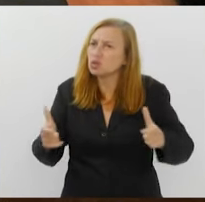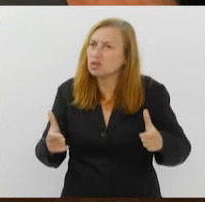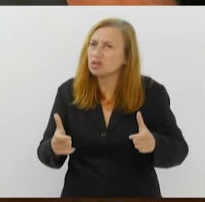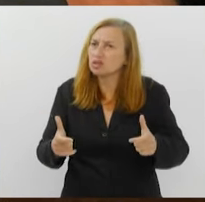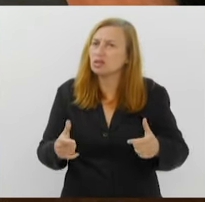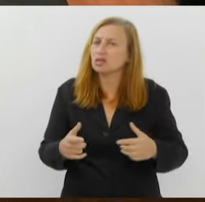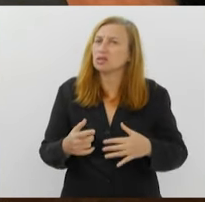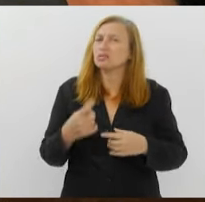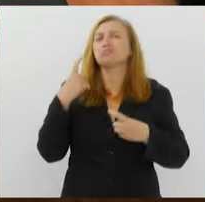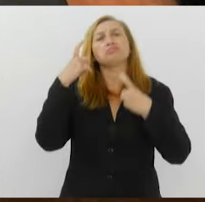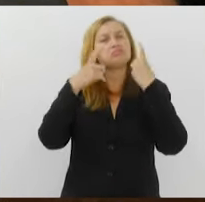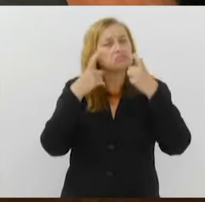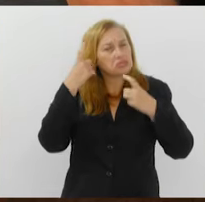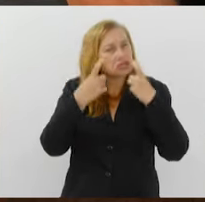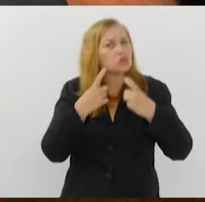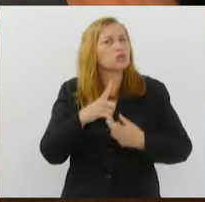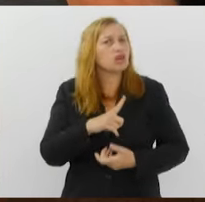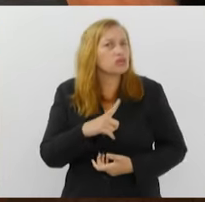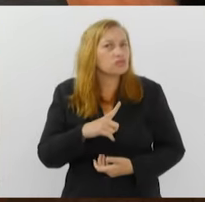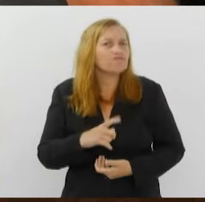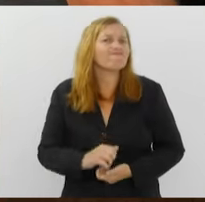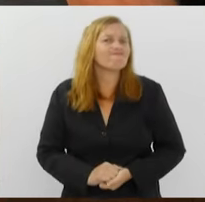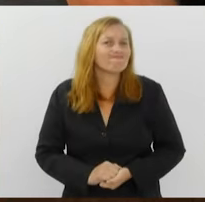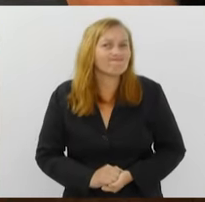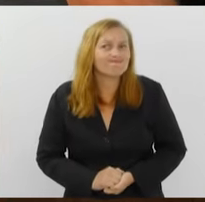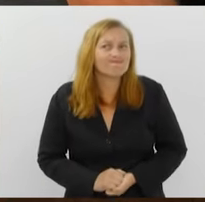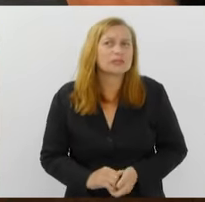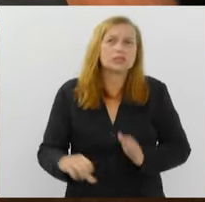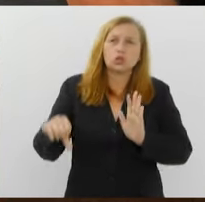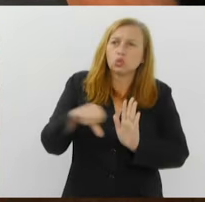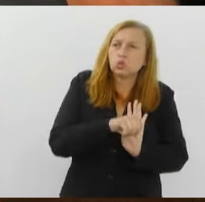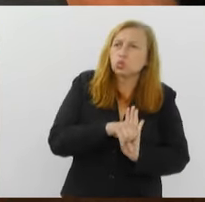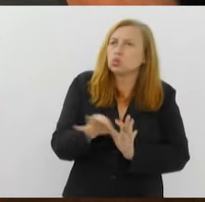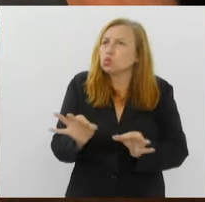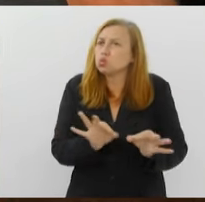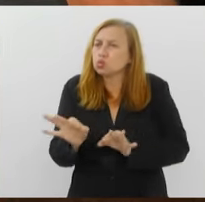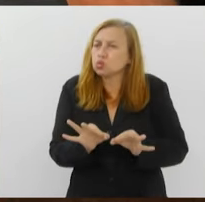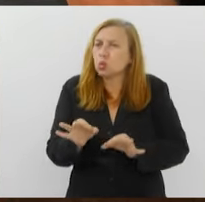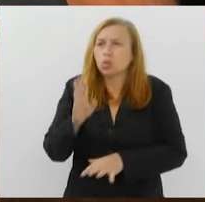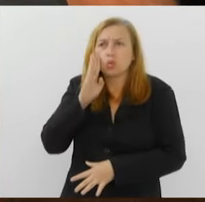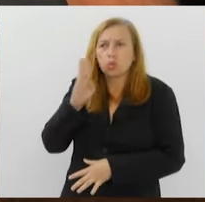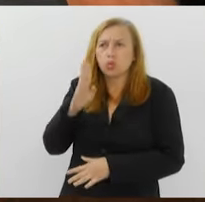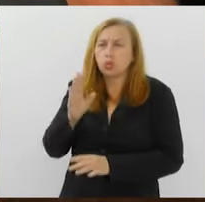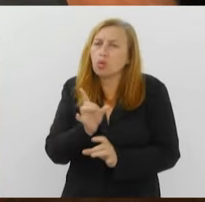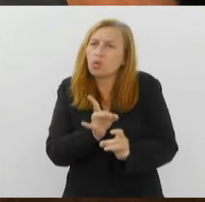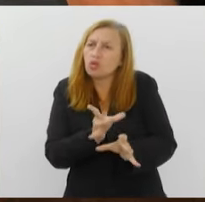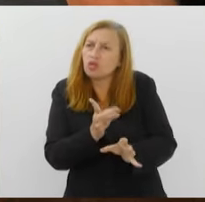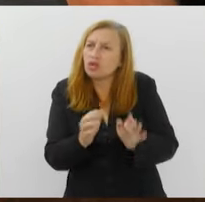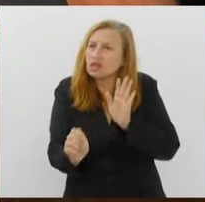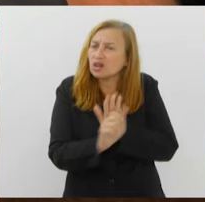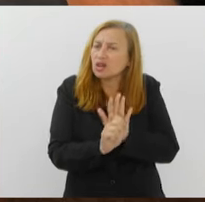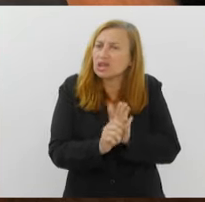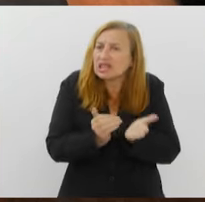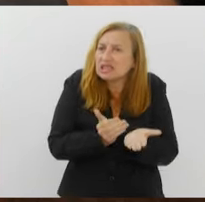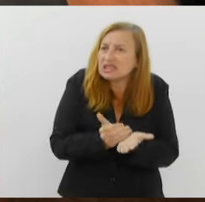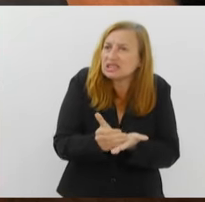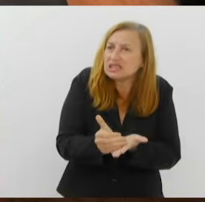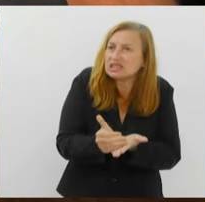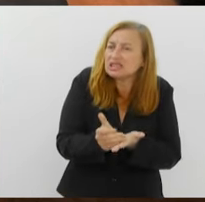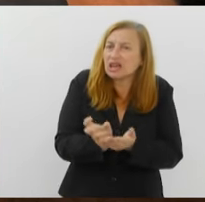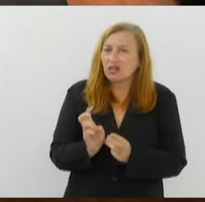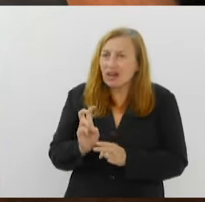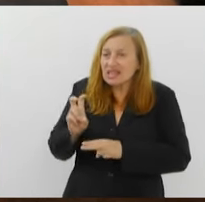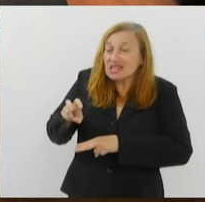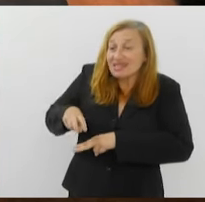causa muita preocupação do crime organizado, mais especialmente o tráfico de drogas, começar, inclusive, a tomar assento